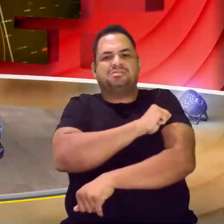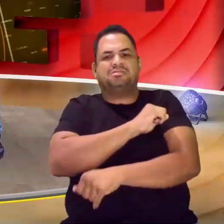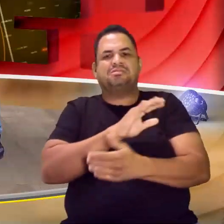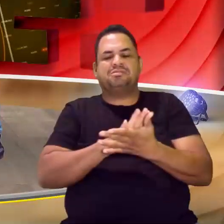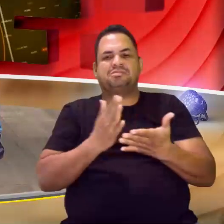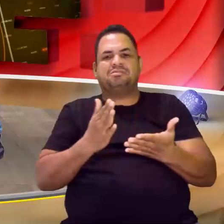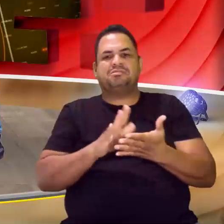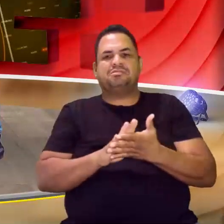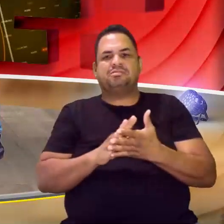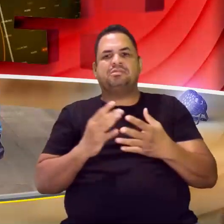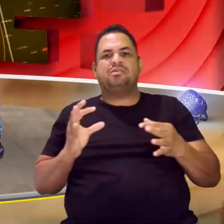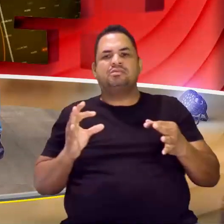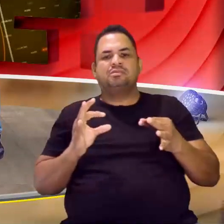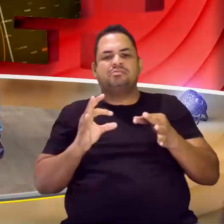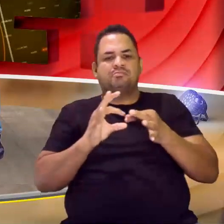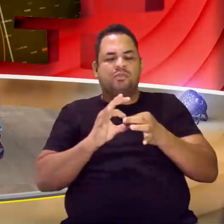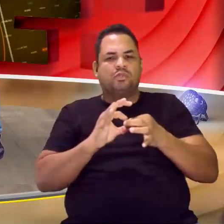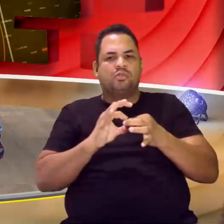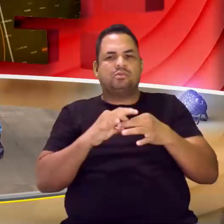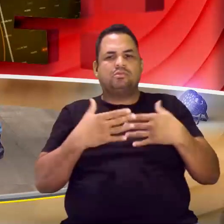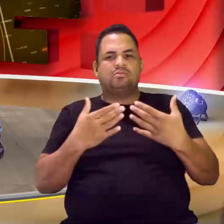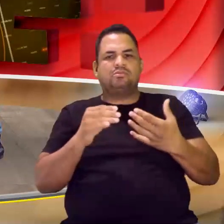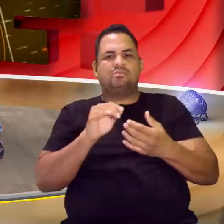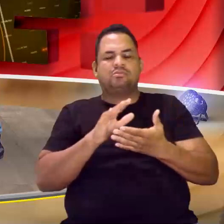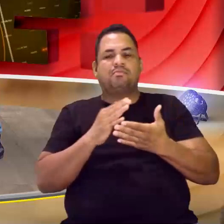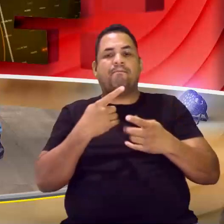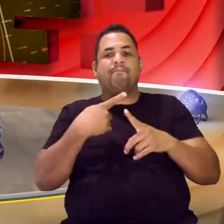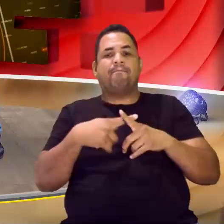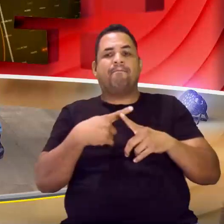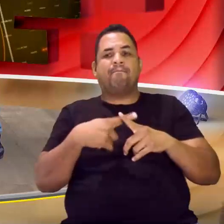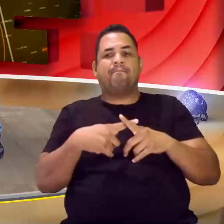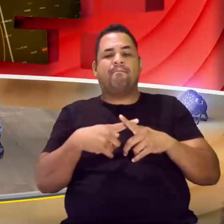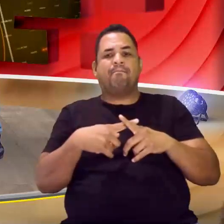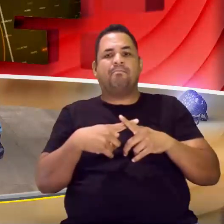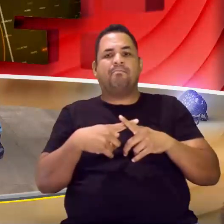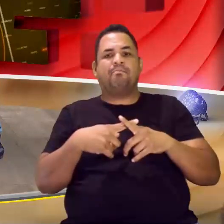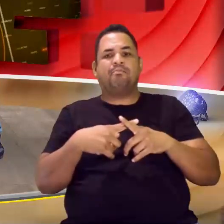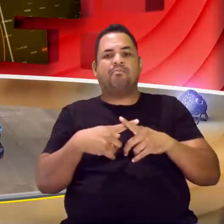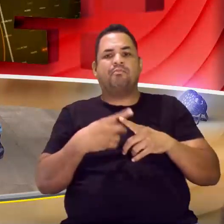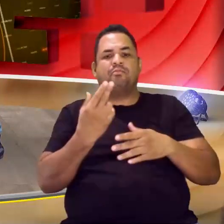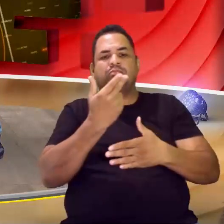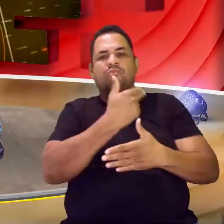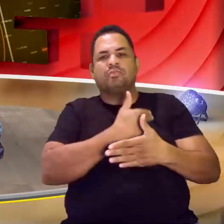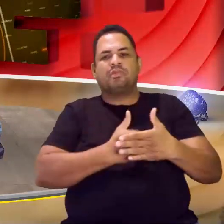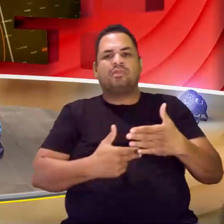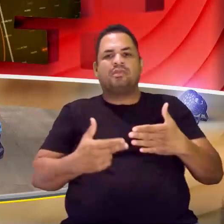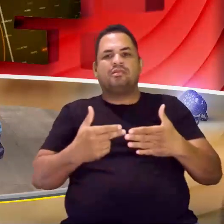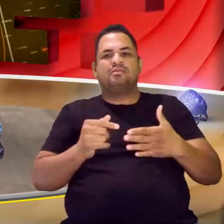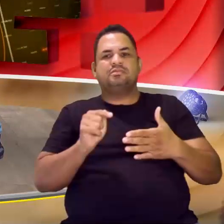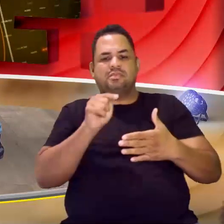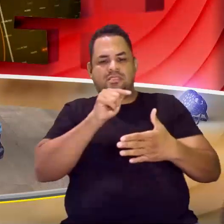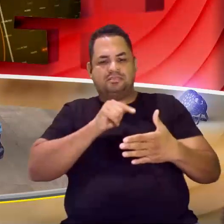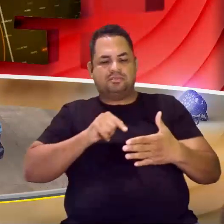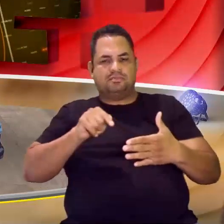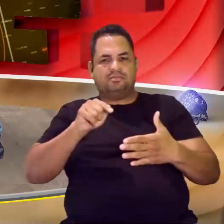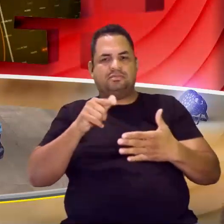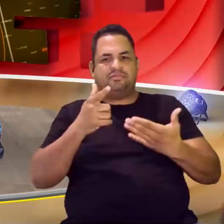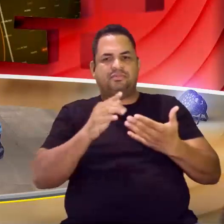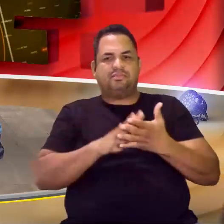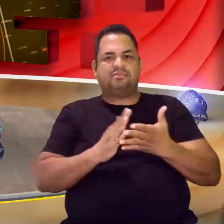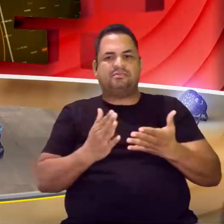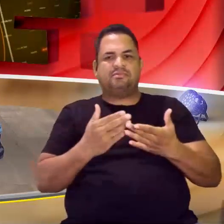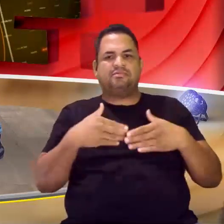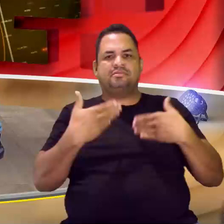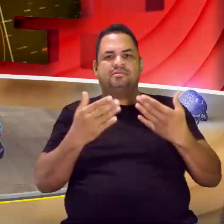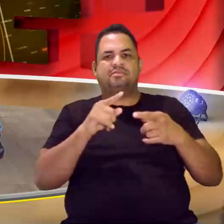A interseção. Isso é um ponto. Eu achei legal porque a figura não é a circunferência. E nós, lembra que nós brincamos aqui?